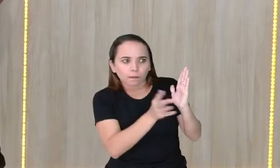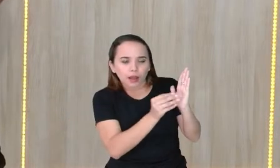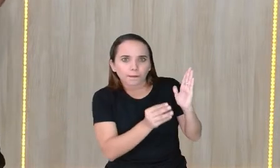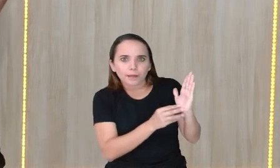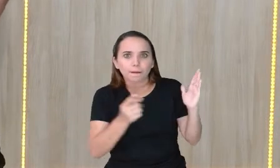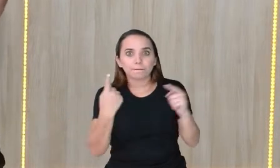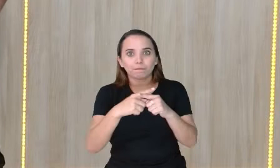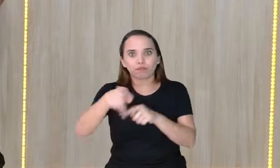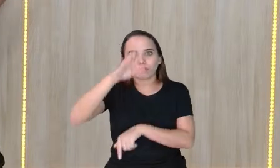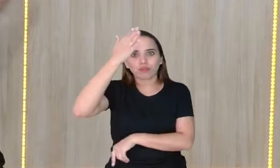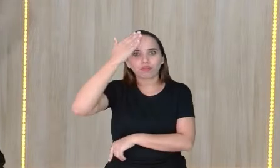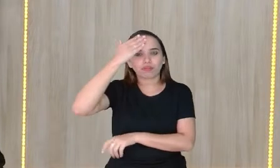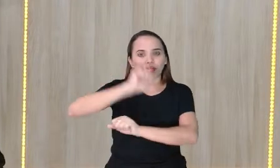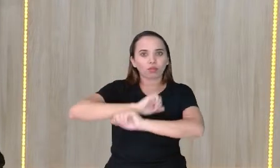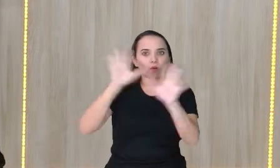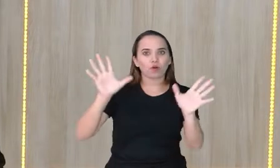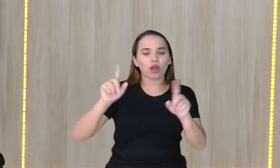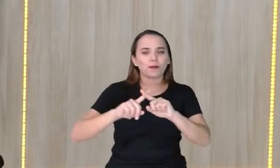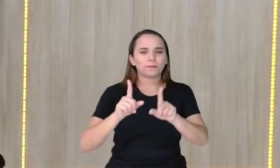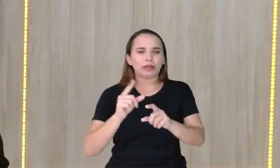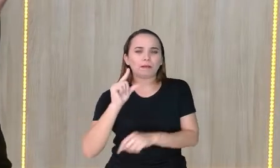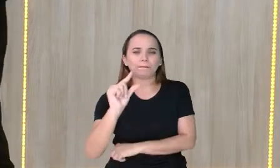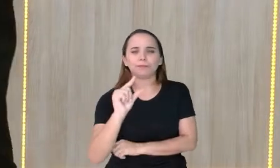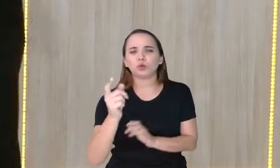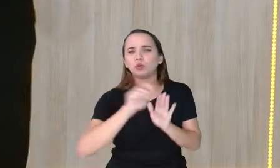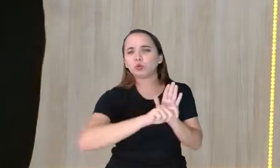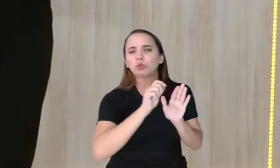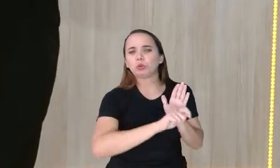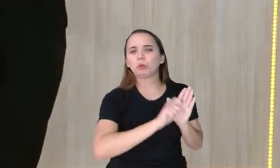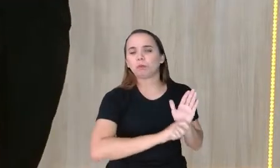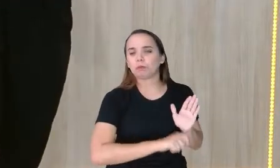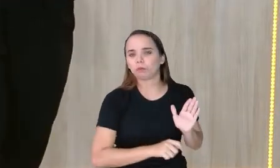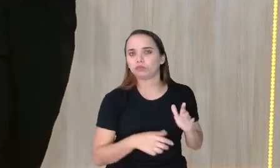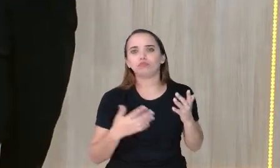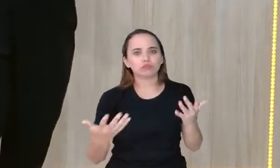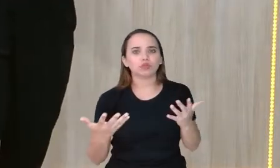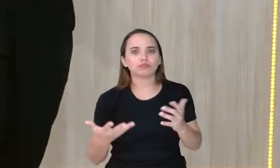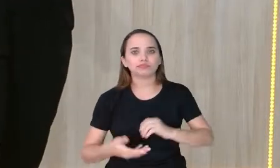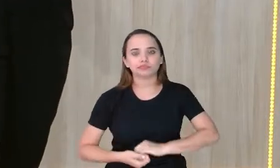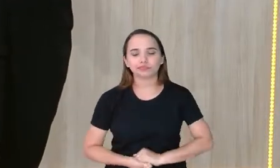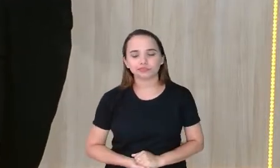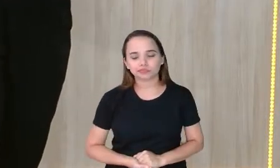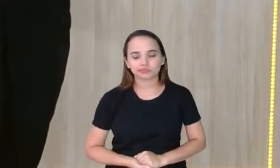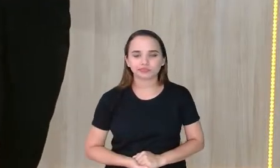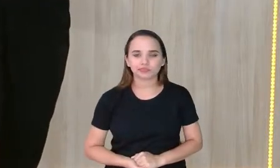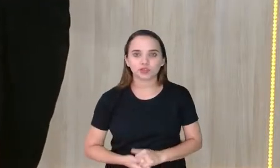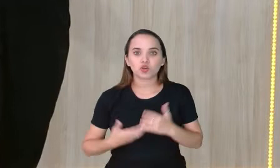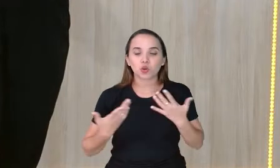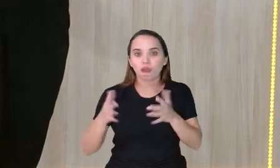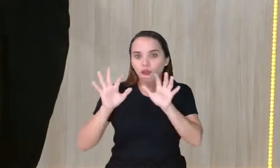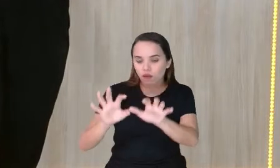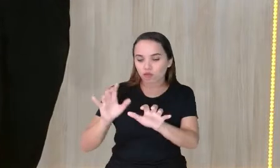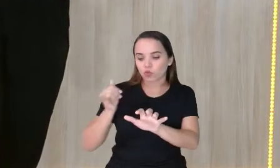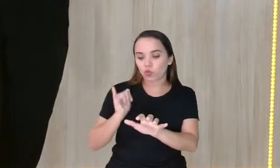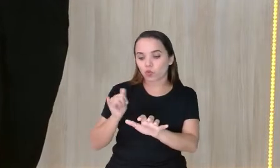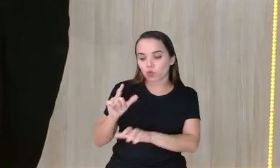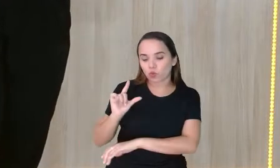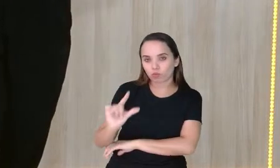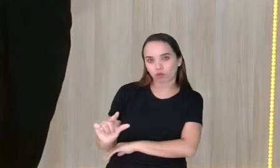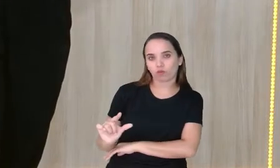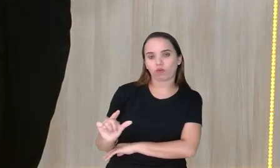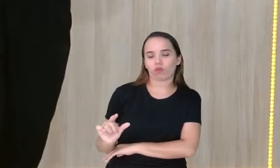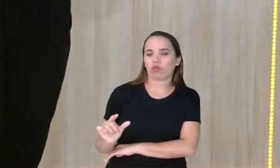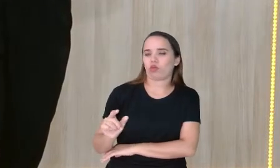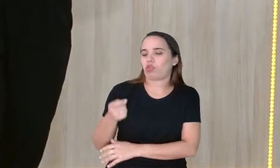ausências, tá? E entender a história por trás da história escrita. Então, o mini-conto, ele meio que obriga